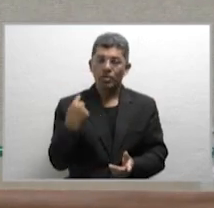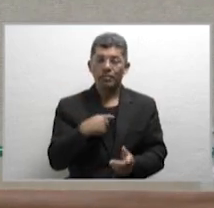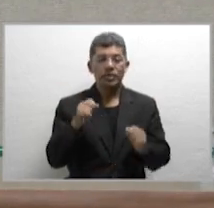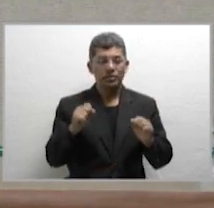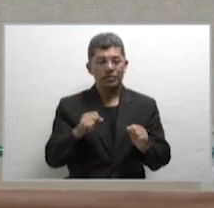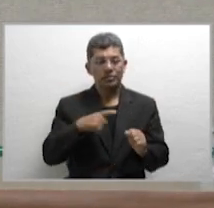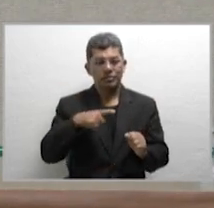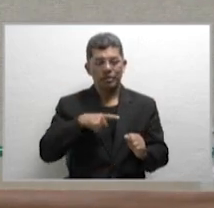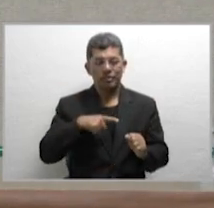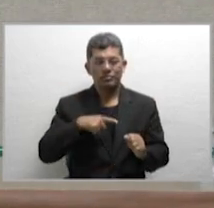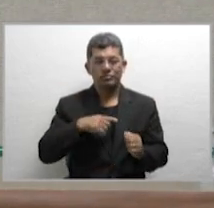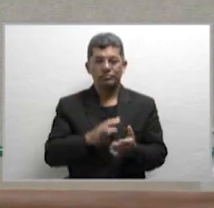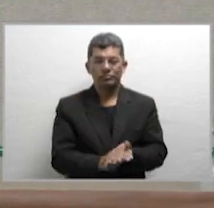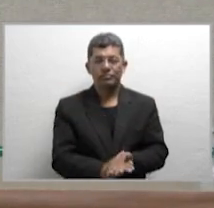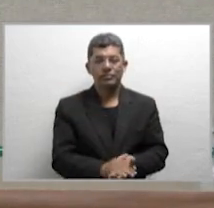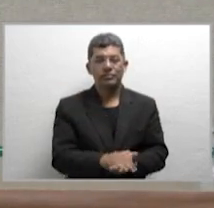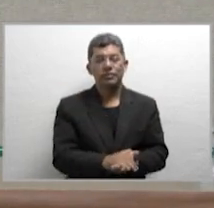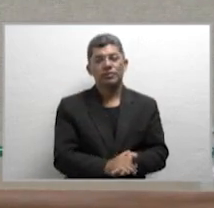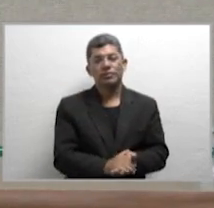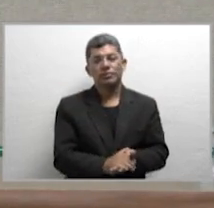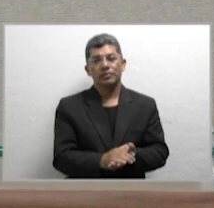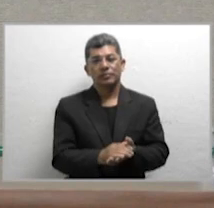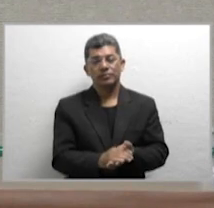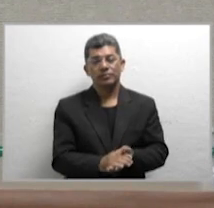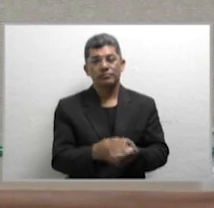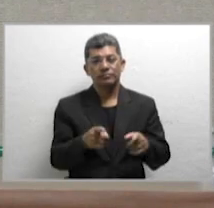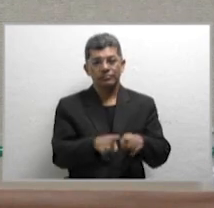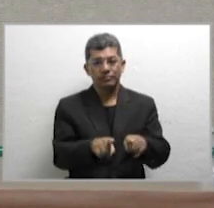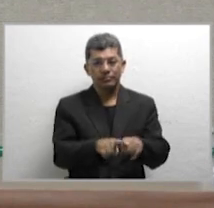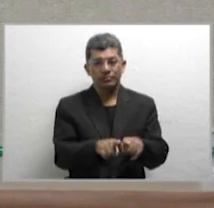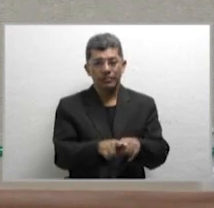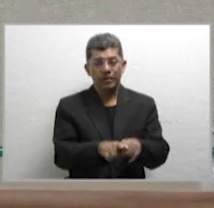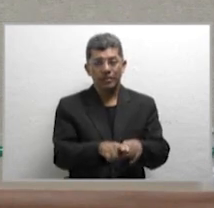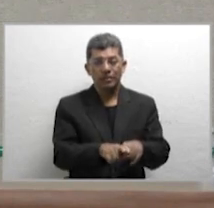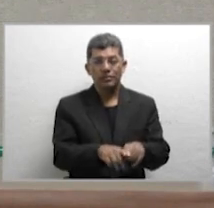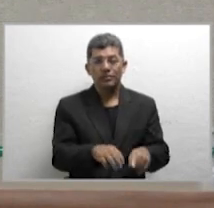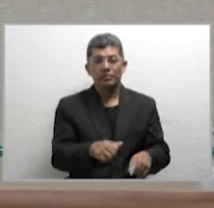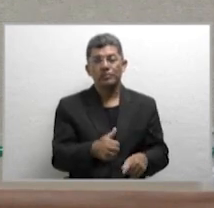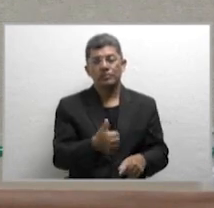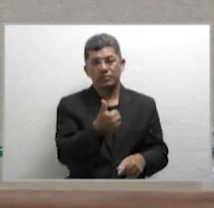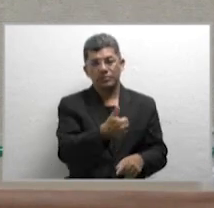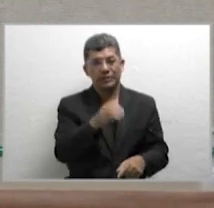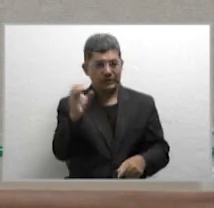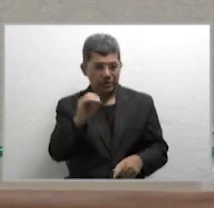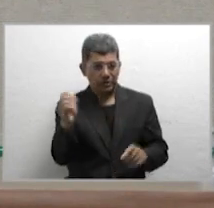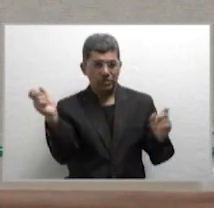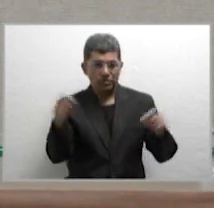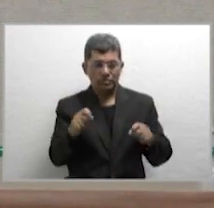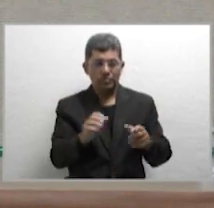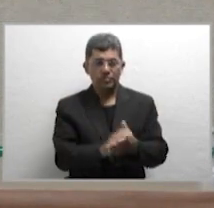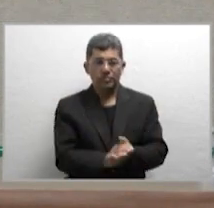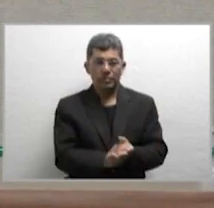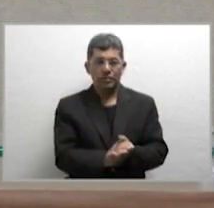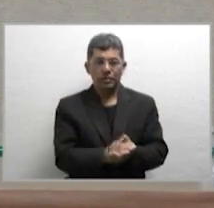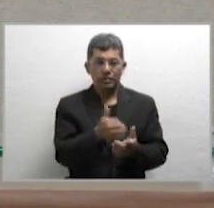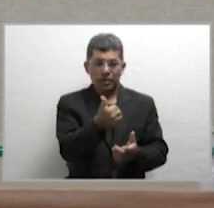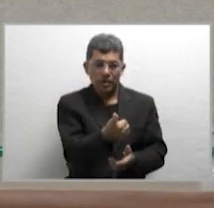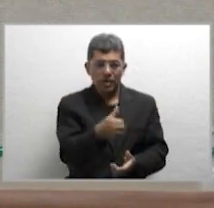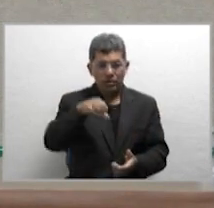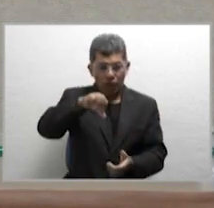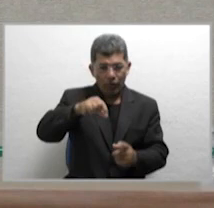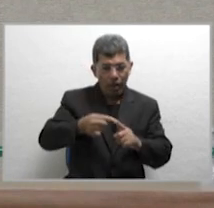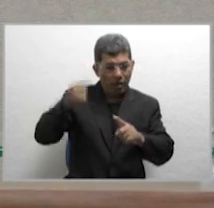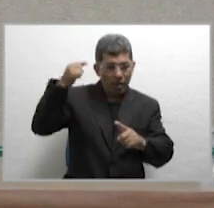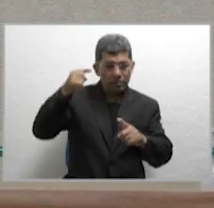presidente, uma 20ª legislatura tão quanto ou mais produtiva do que foi a 19ª. Possamos dar respostas